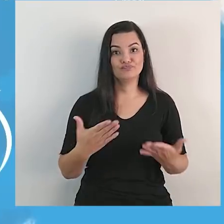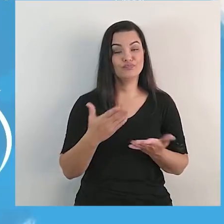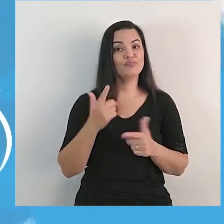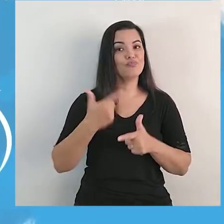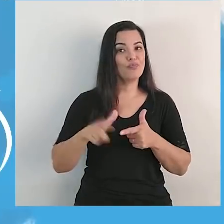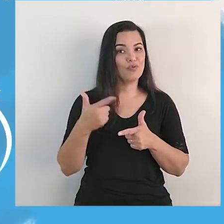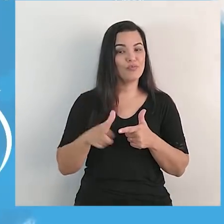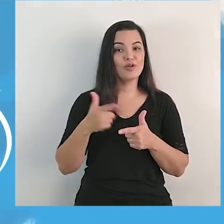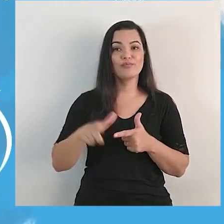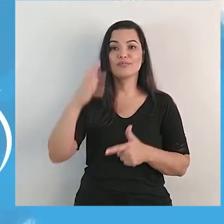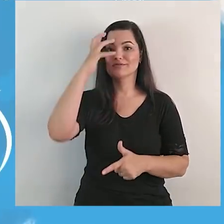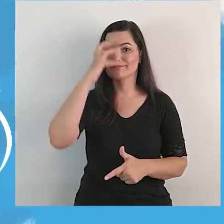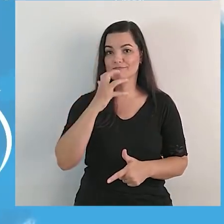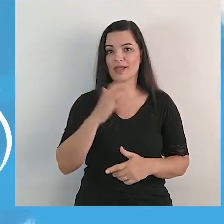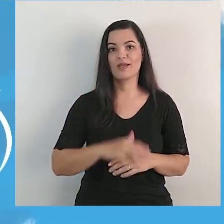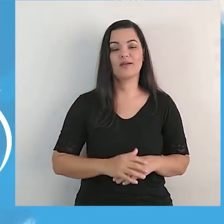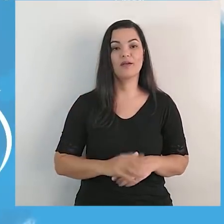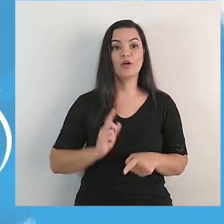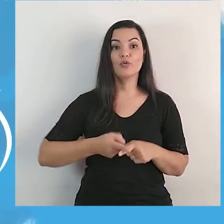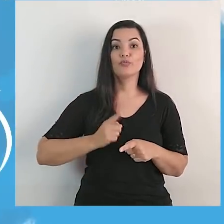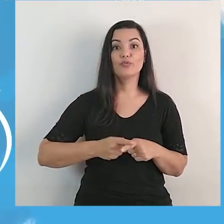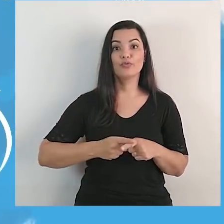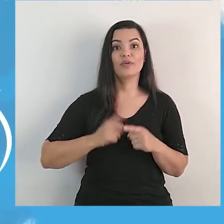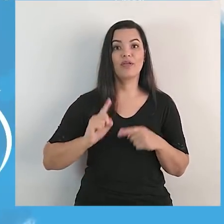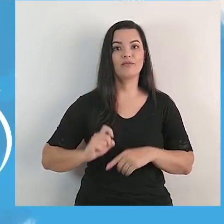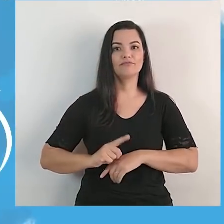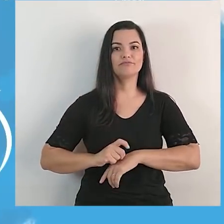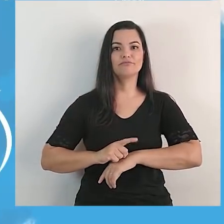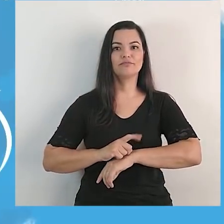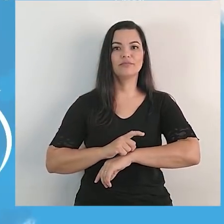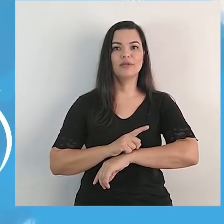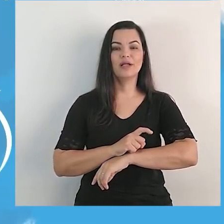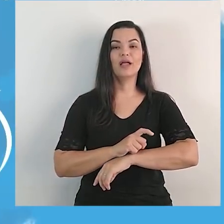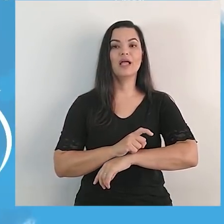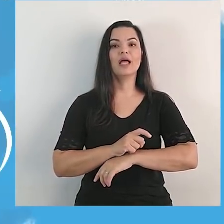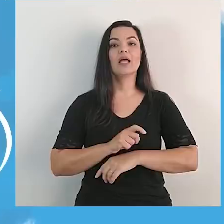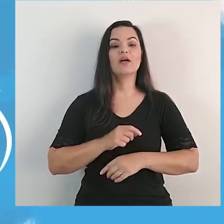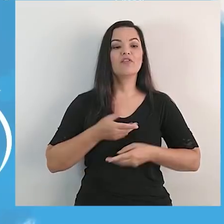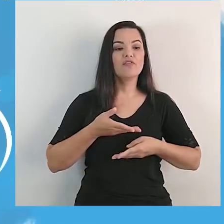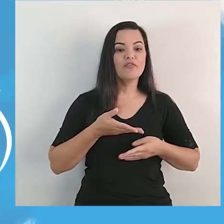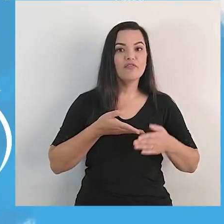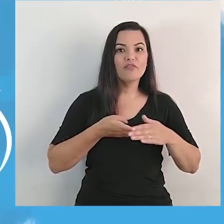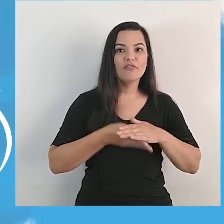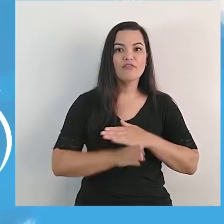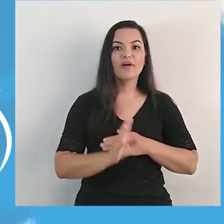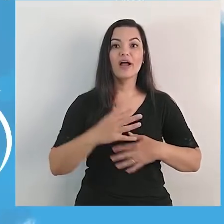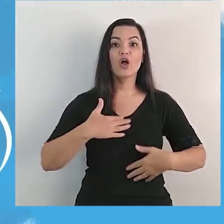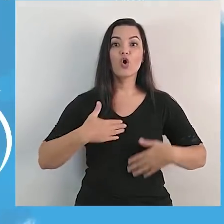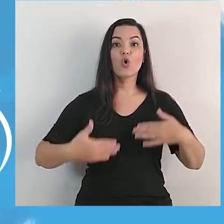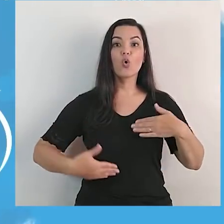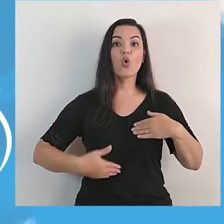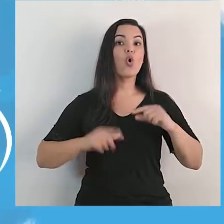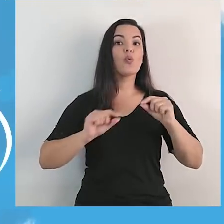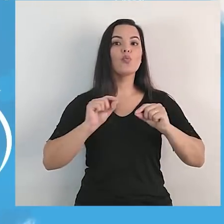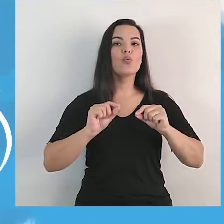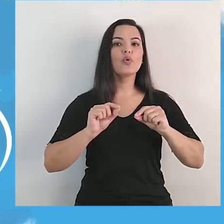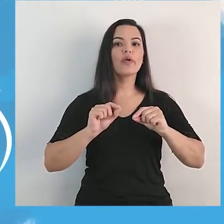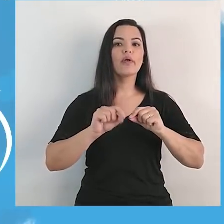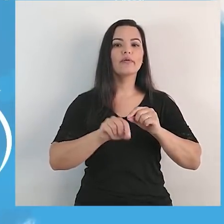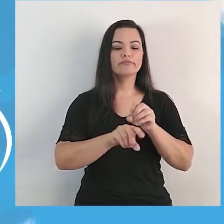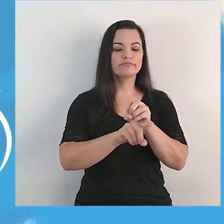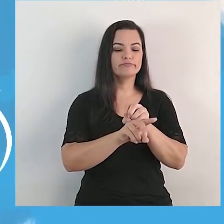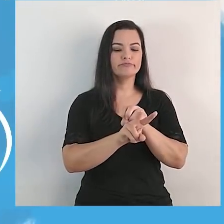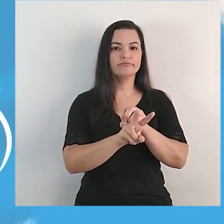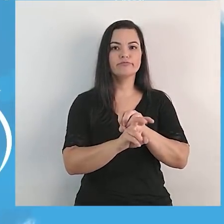problema. O miracídio, ele vai invadir um hospedeiro intermediário,